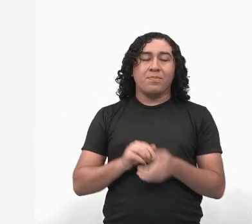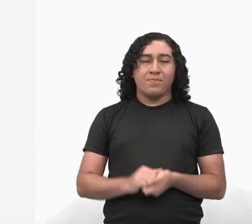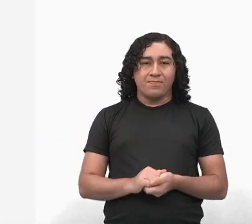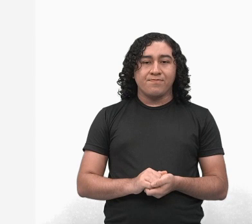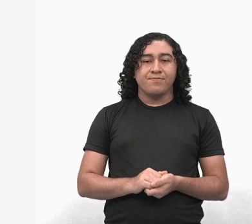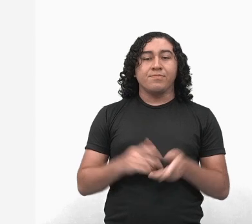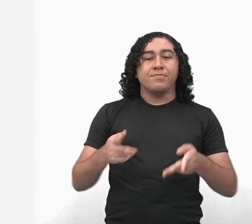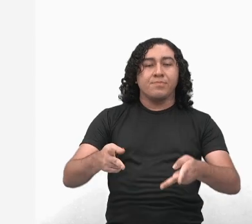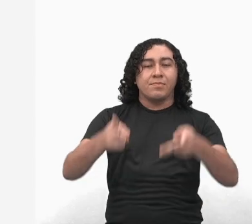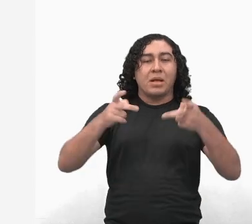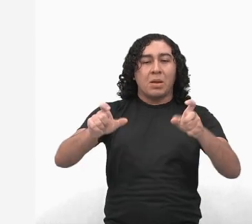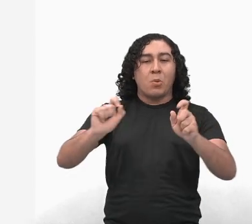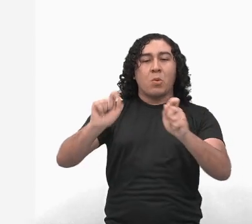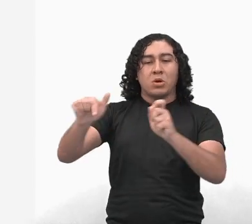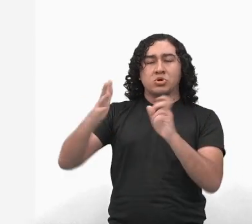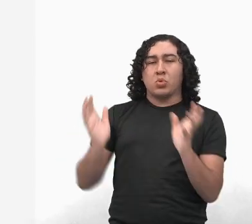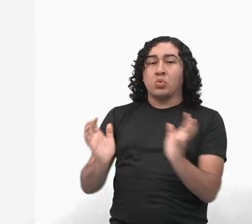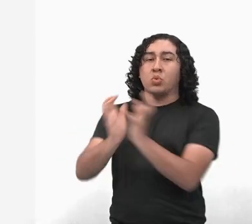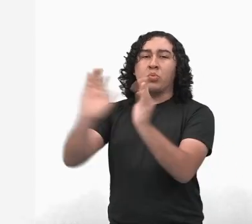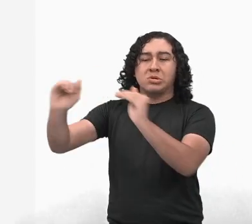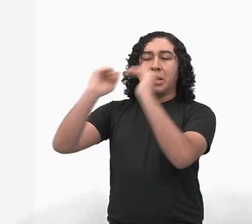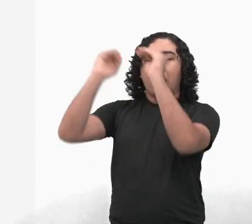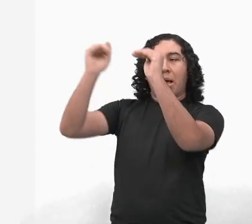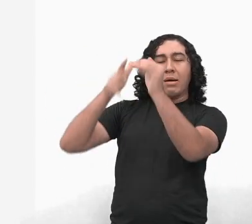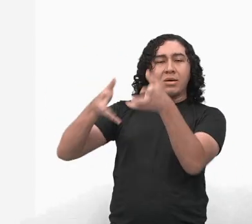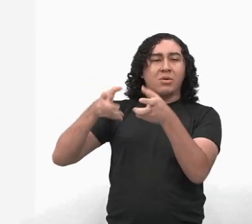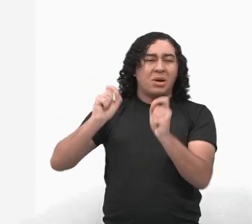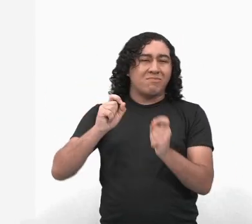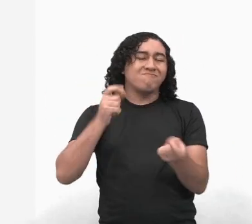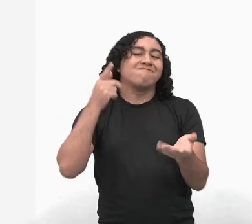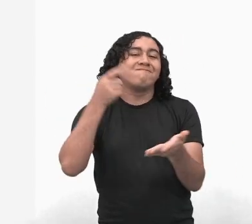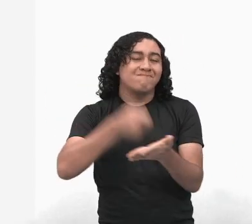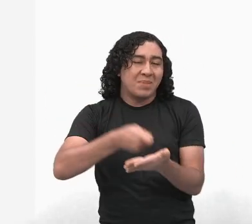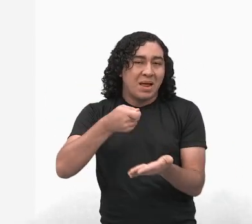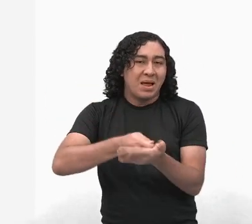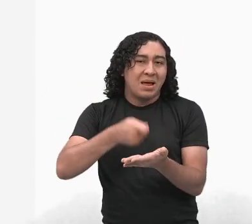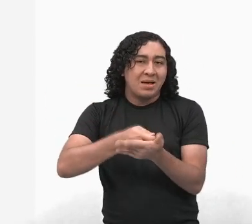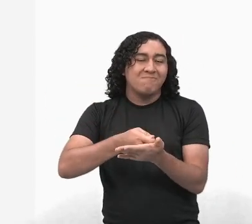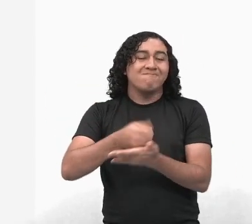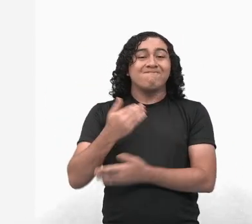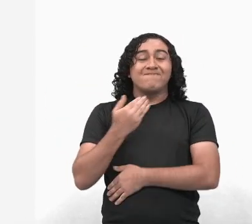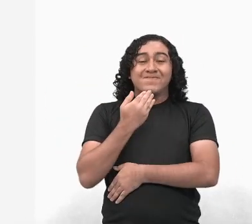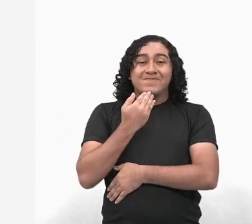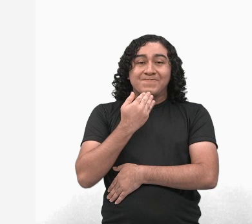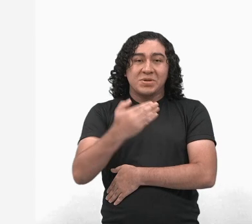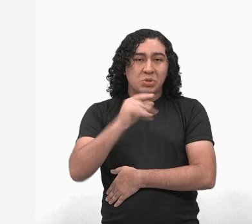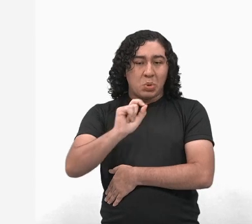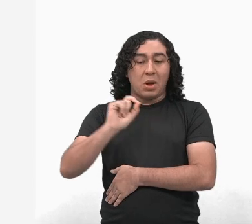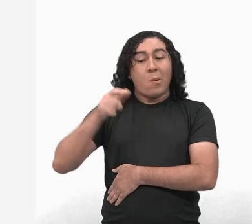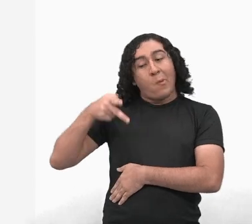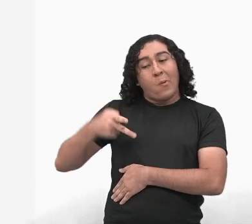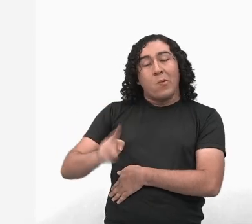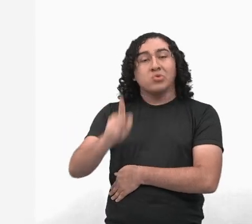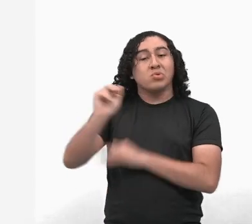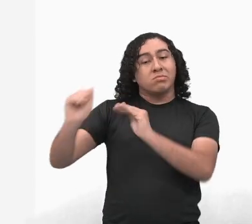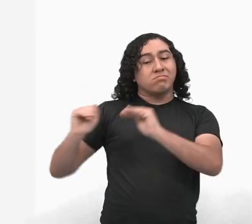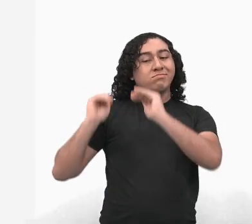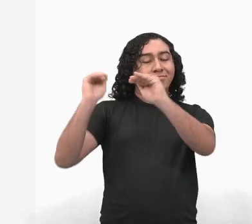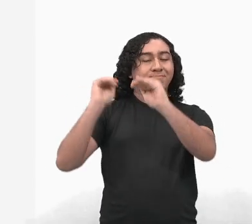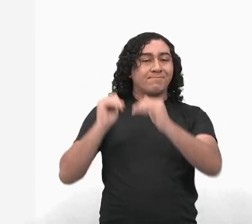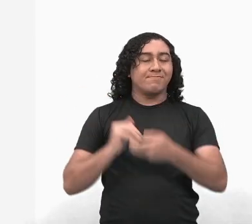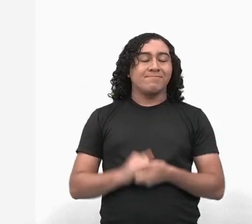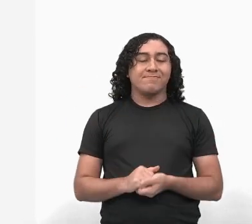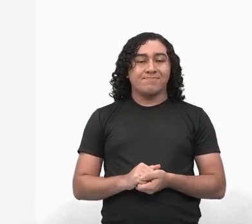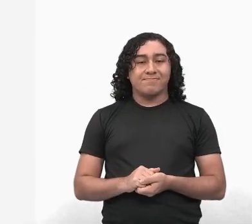galera, que as elites, elas estavam justamente ali querendo manter os seus privilégios. Vamos